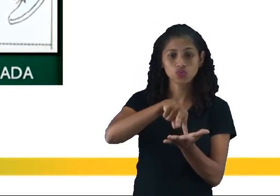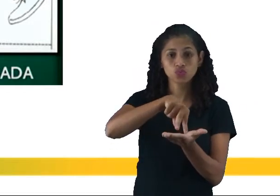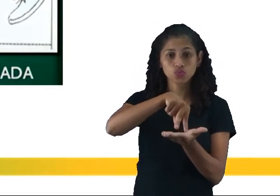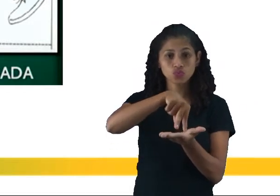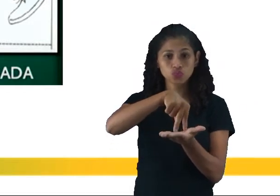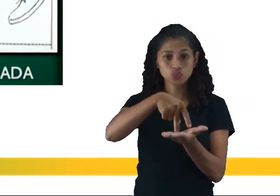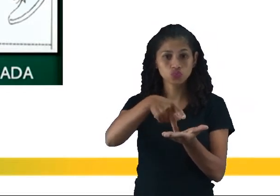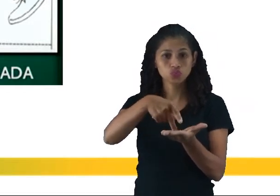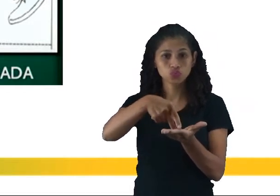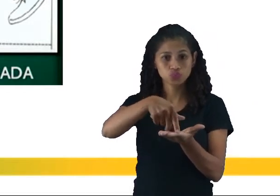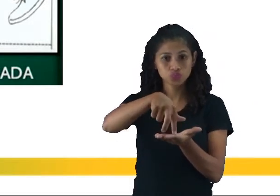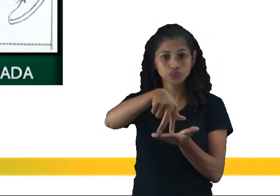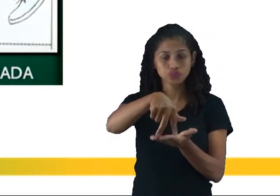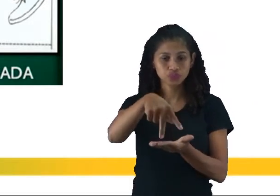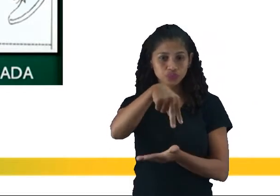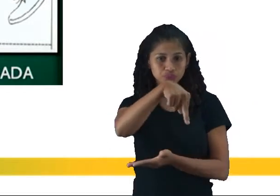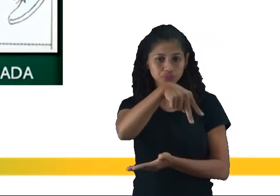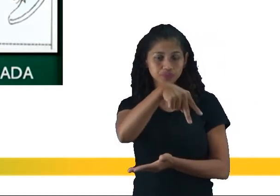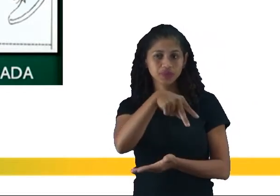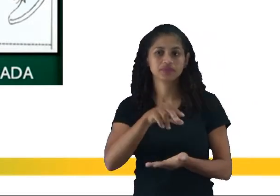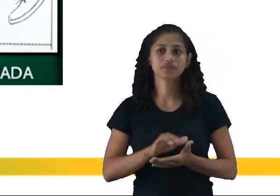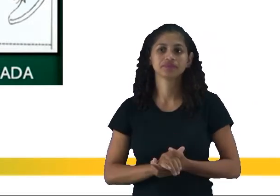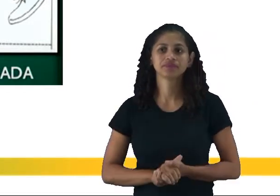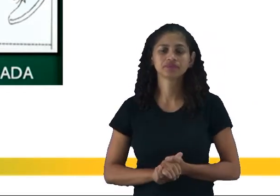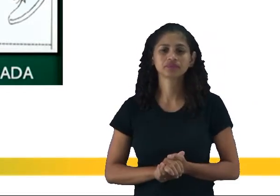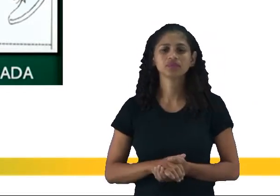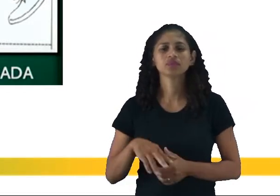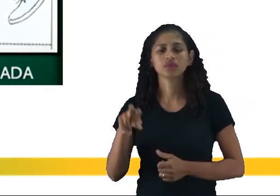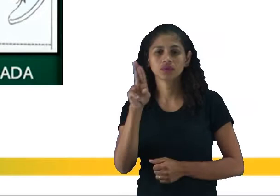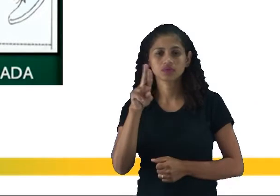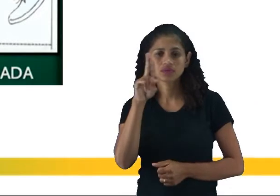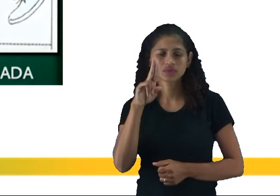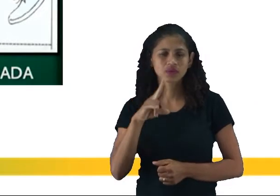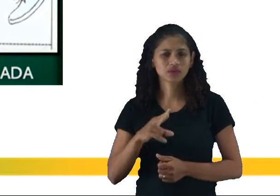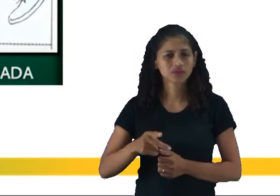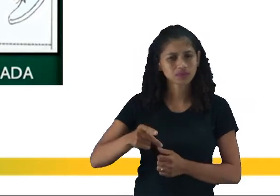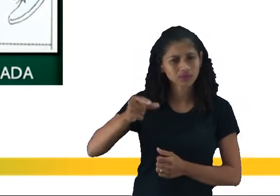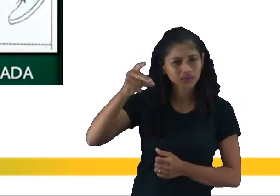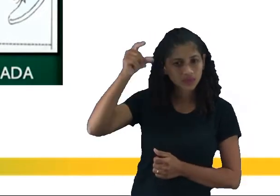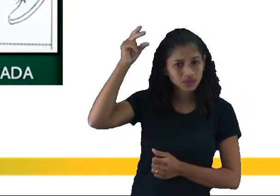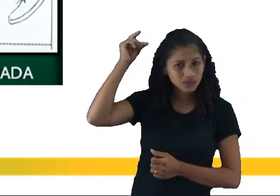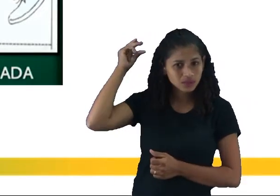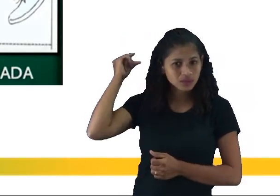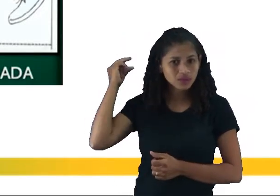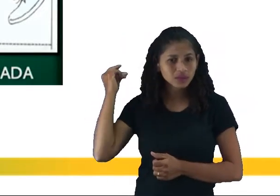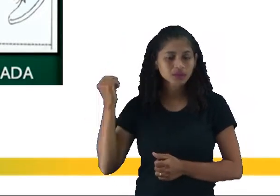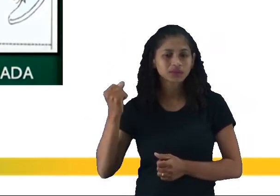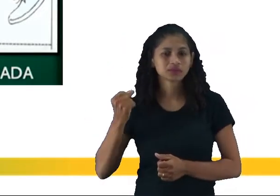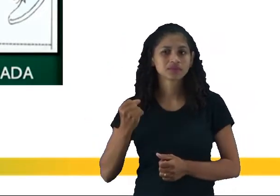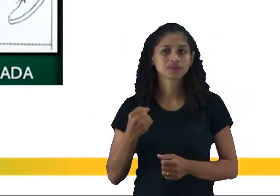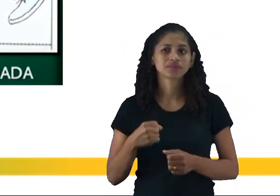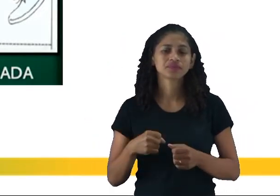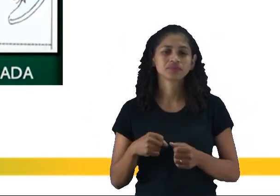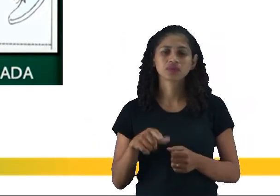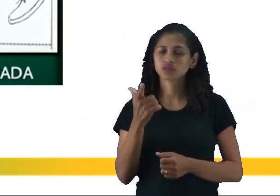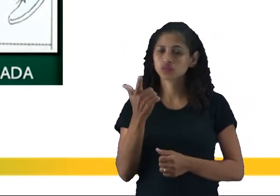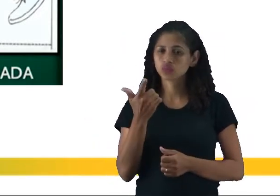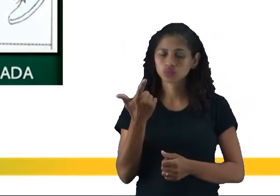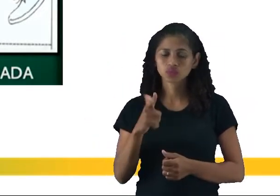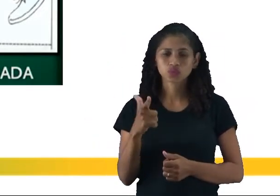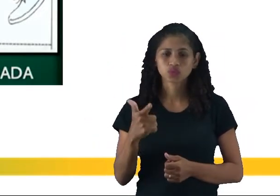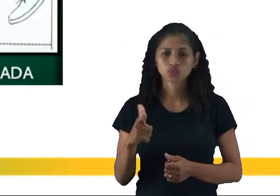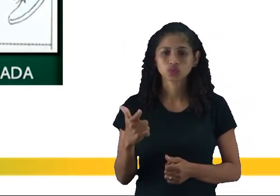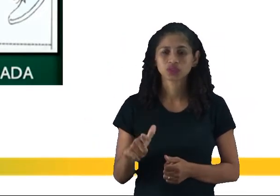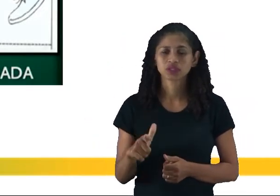eram os instrumentos de medida que os seres humanos utilizavam, né? Na época em que não existiam